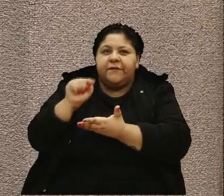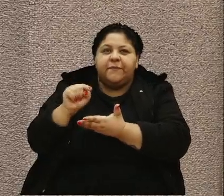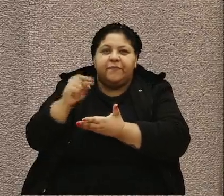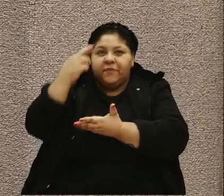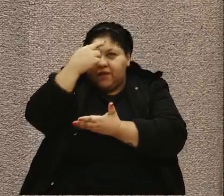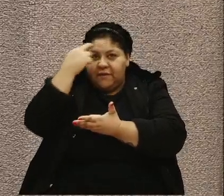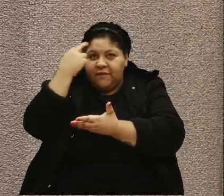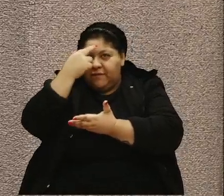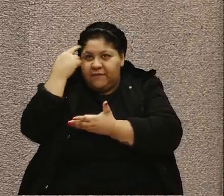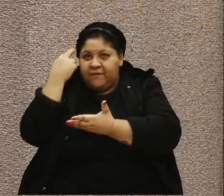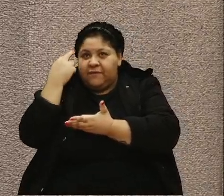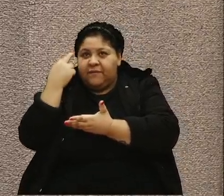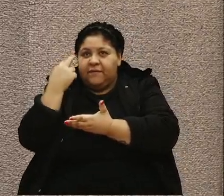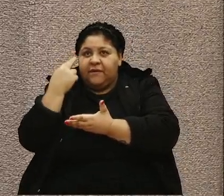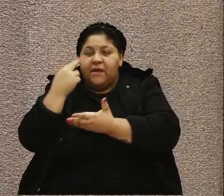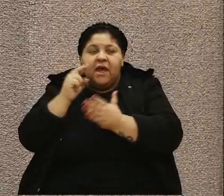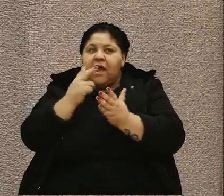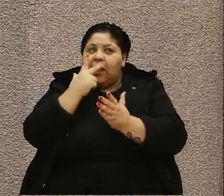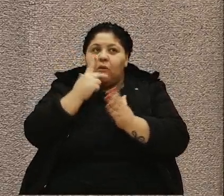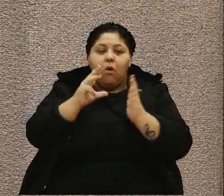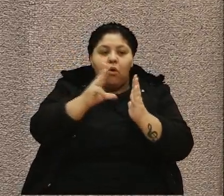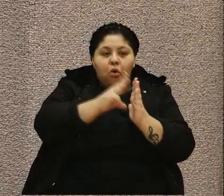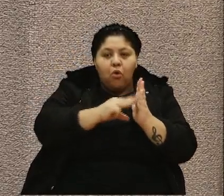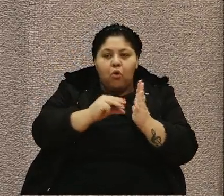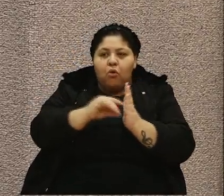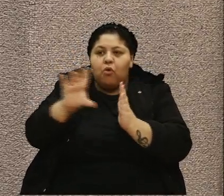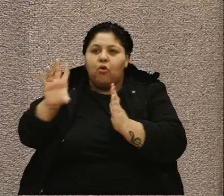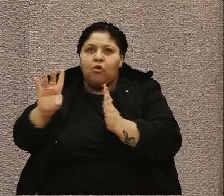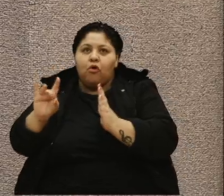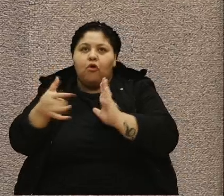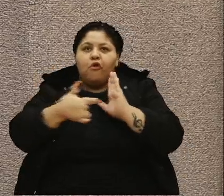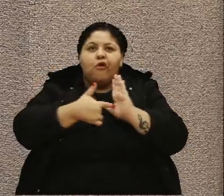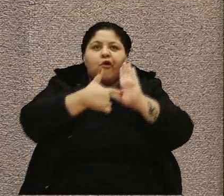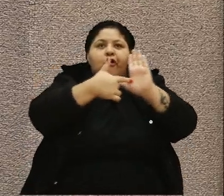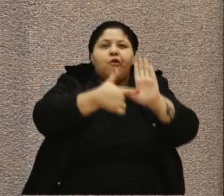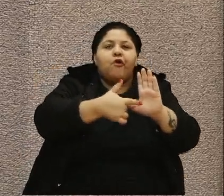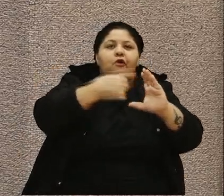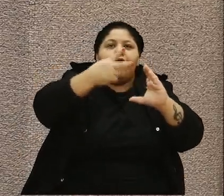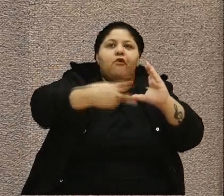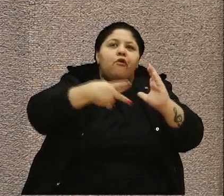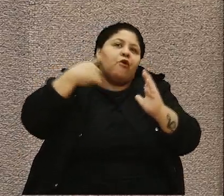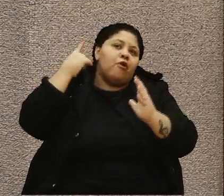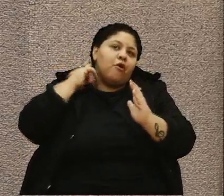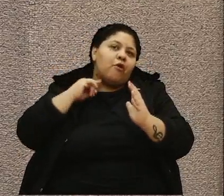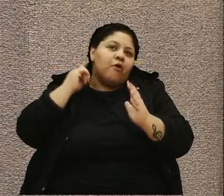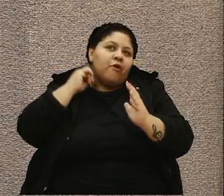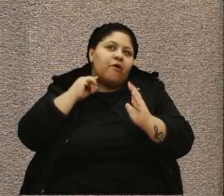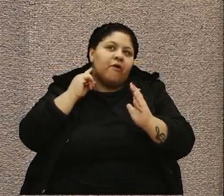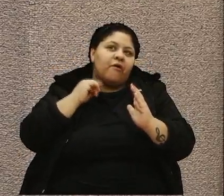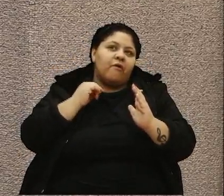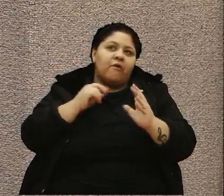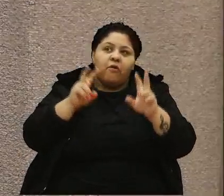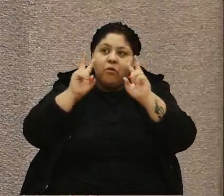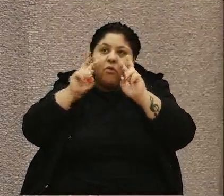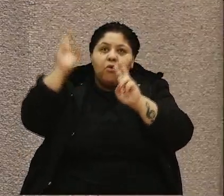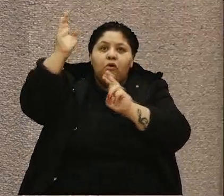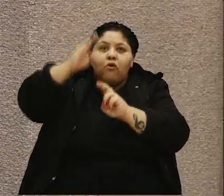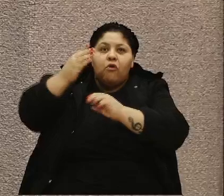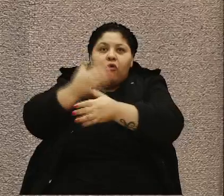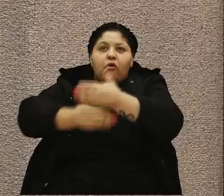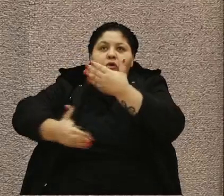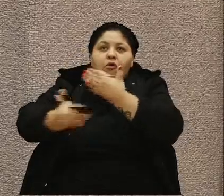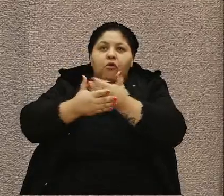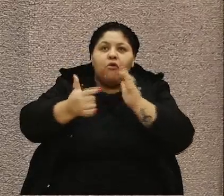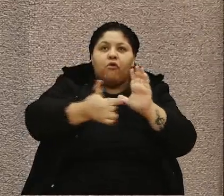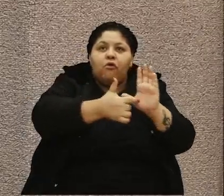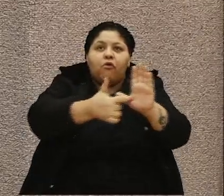falou, copia e cola, né? Apresentou lá na Câmara de Minas Gerais, quando tu olha, o Brasil inteiro está